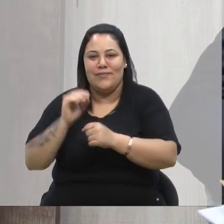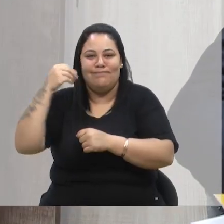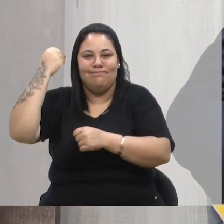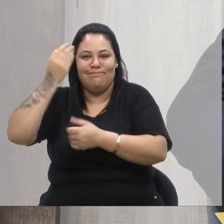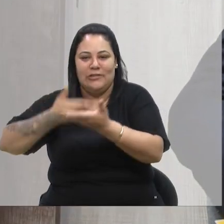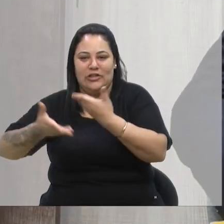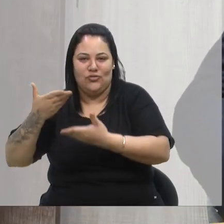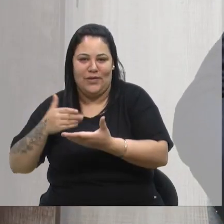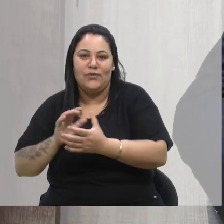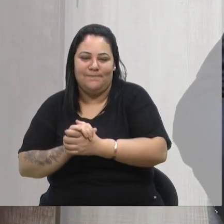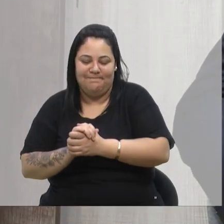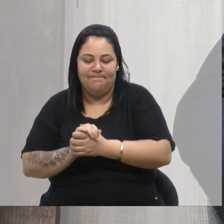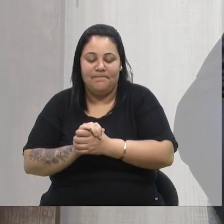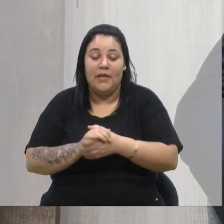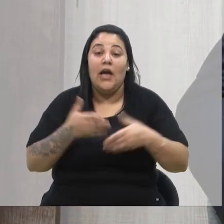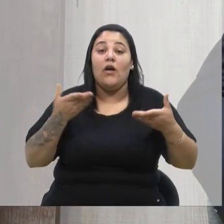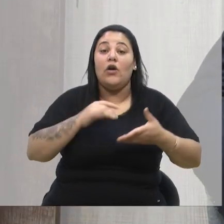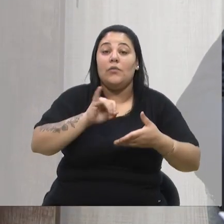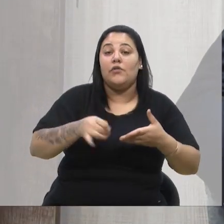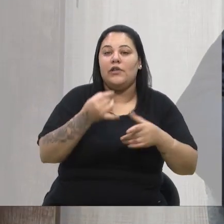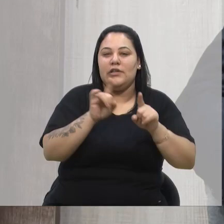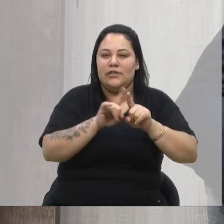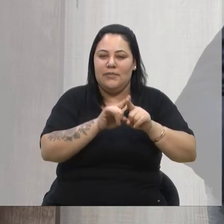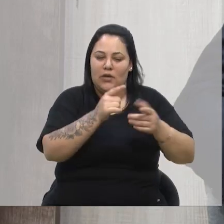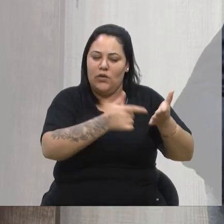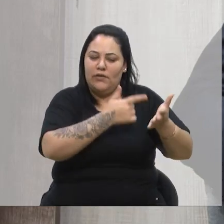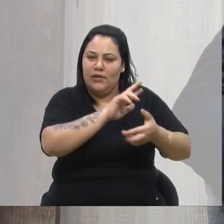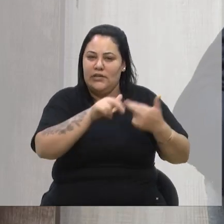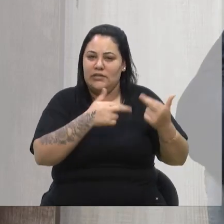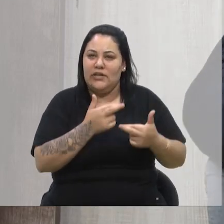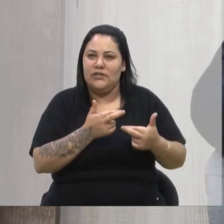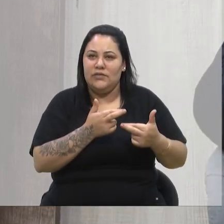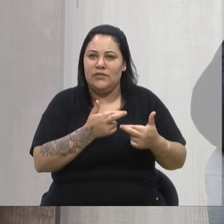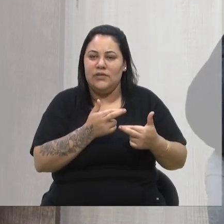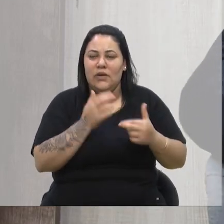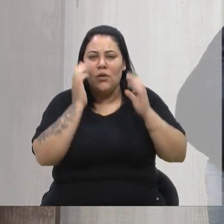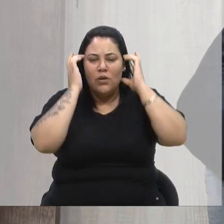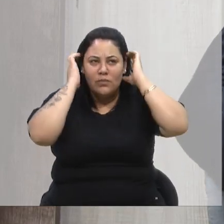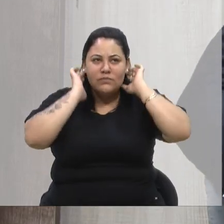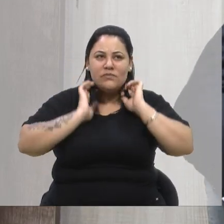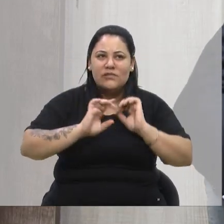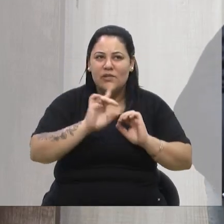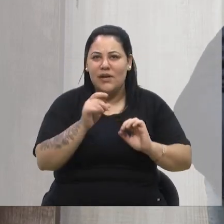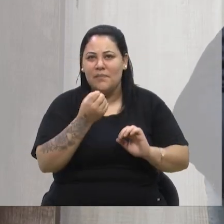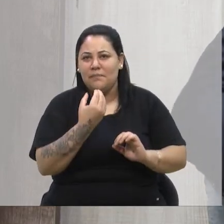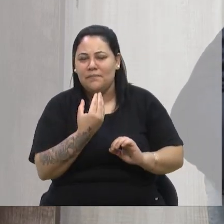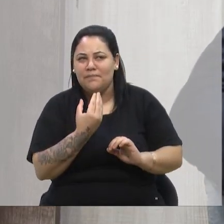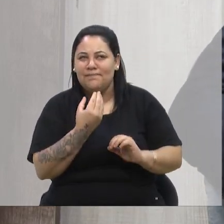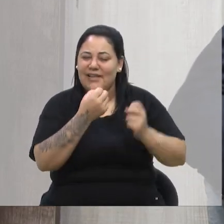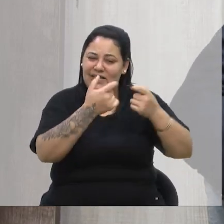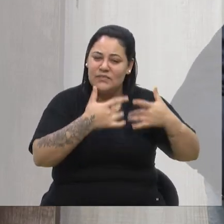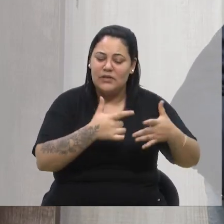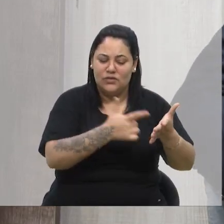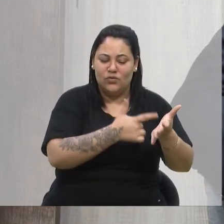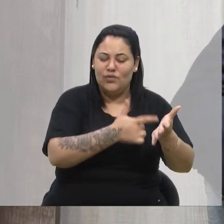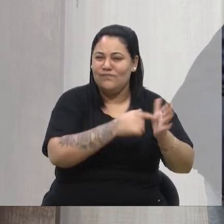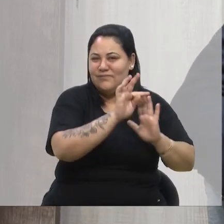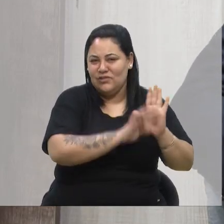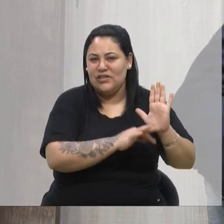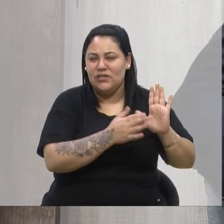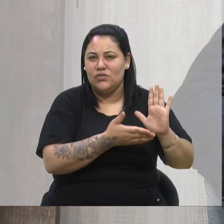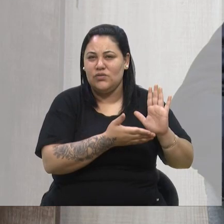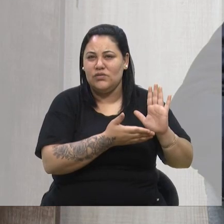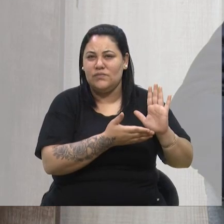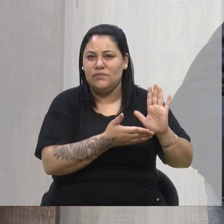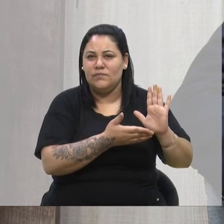fuga aqui que tu propões da obra em si, mas que não é tão fuga porque mal bem explica aqui o sentido do enredo do